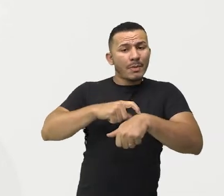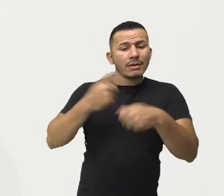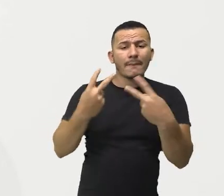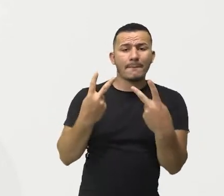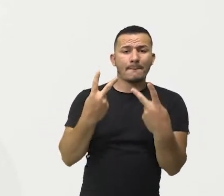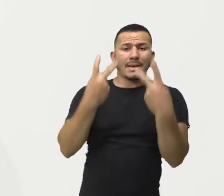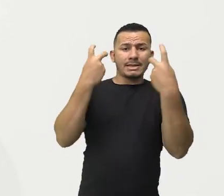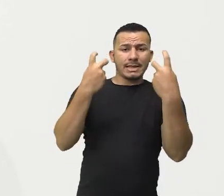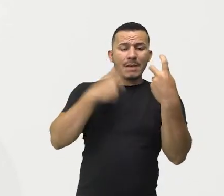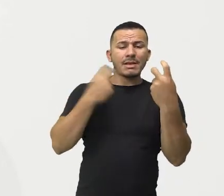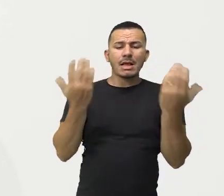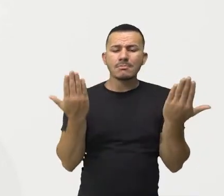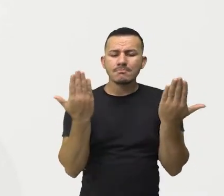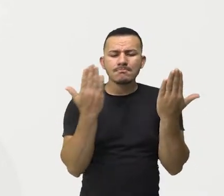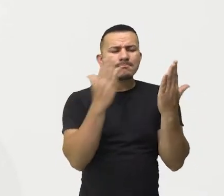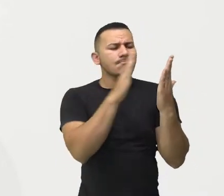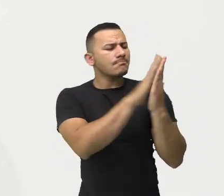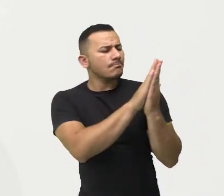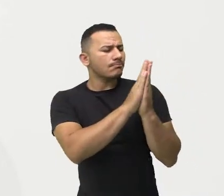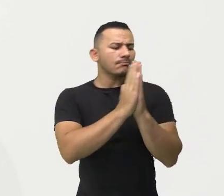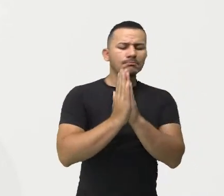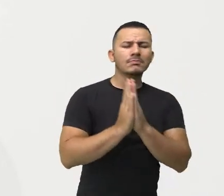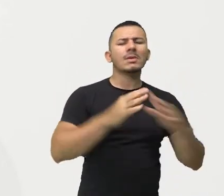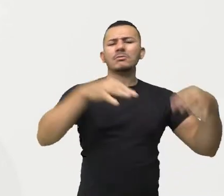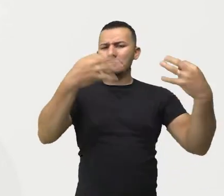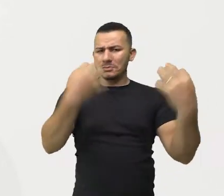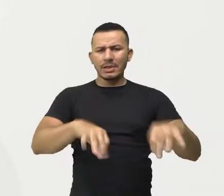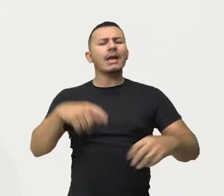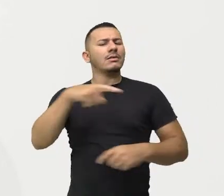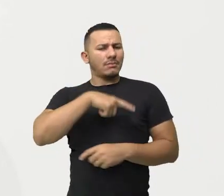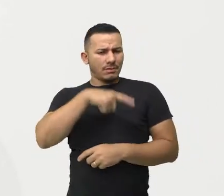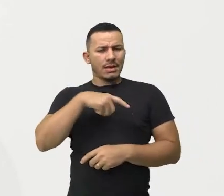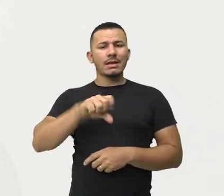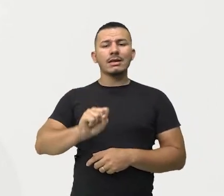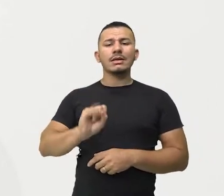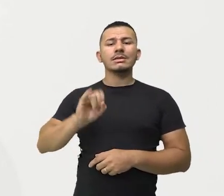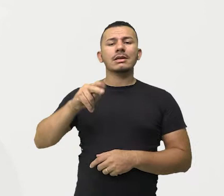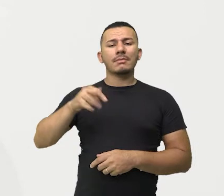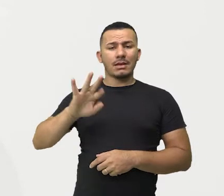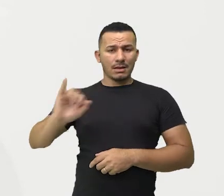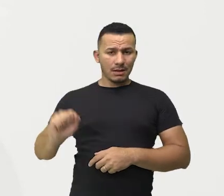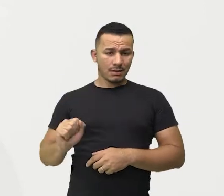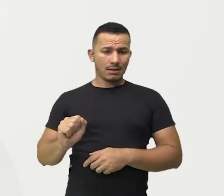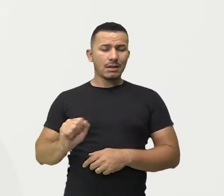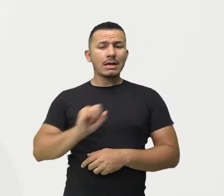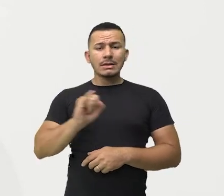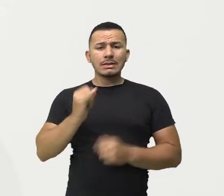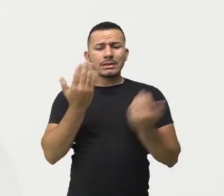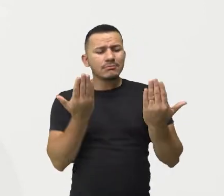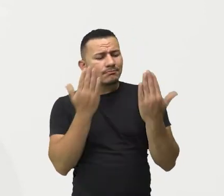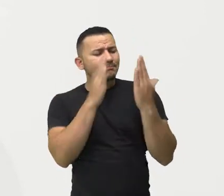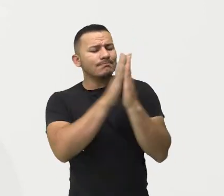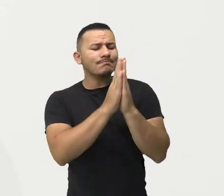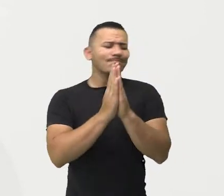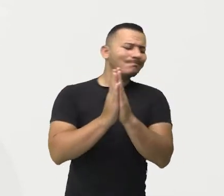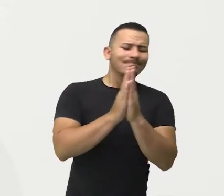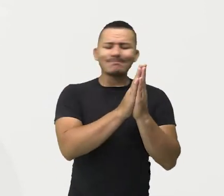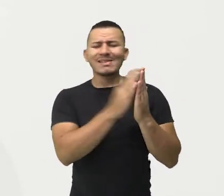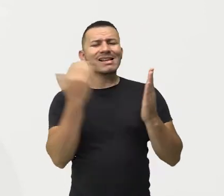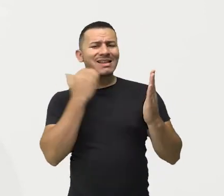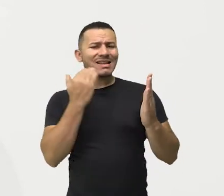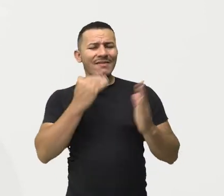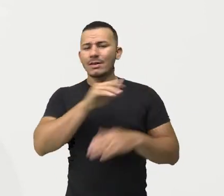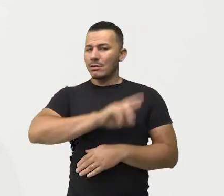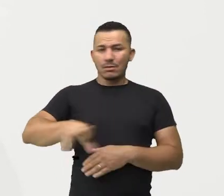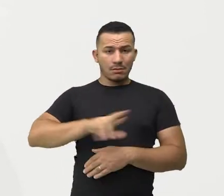eu faço uma dobradura nela, né? Então, vamos ver, olha, eu posso fazer, vamos fazer aqui, ó, posso traçar